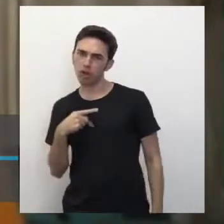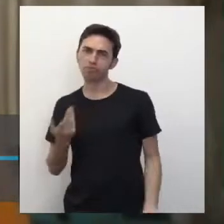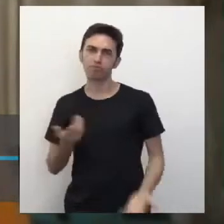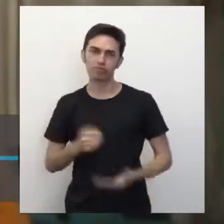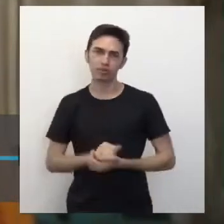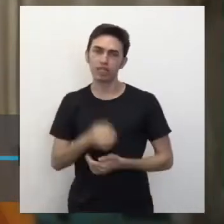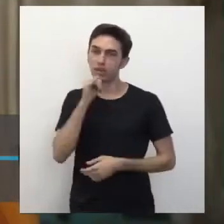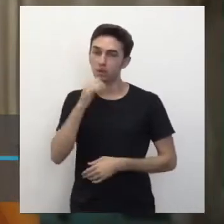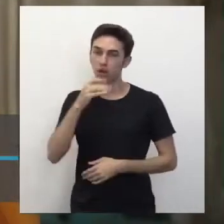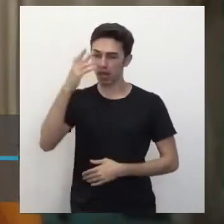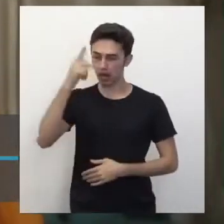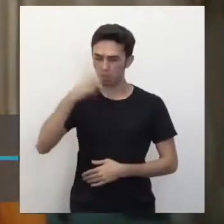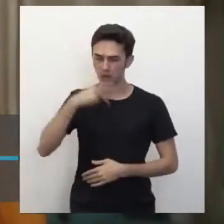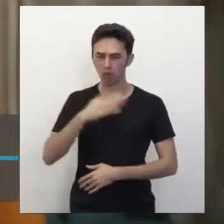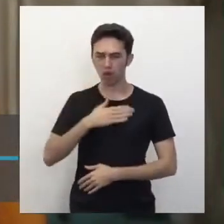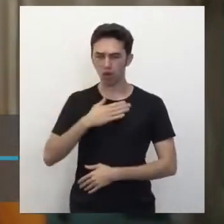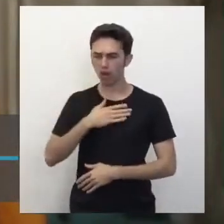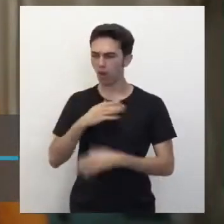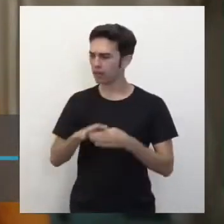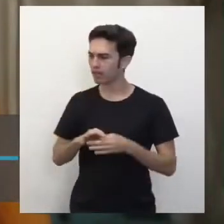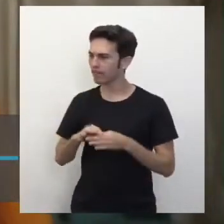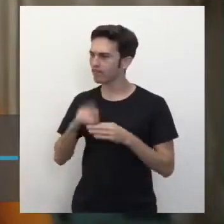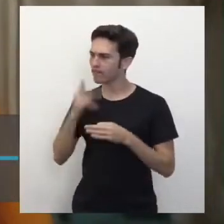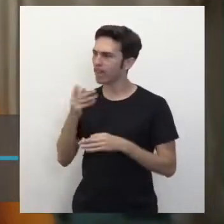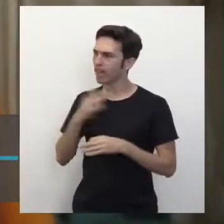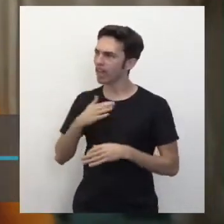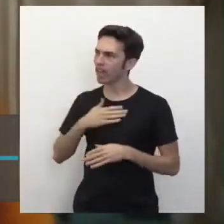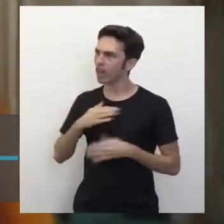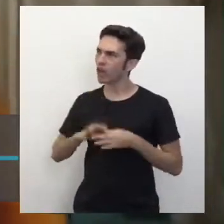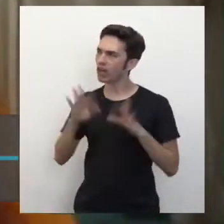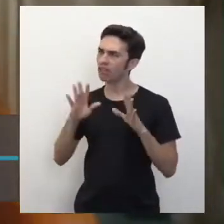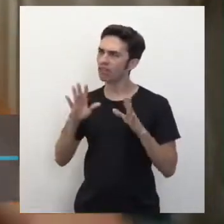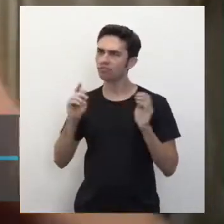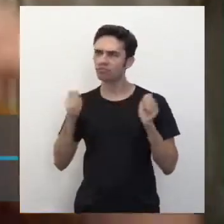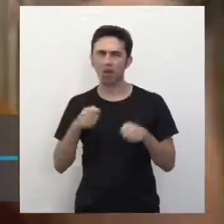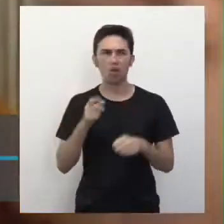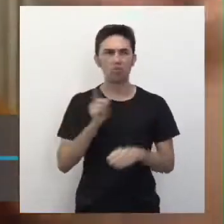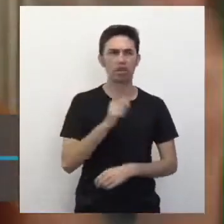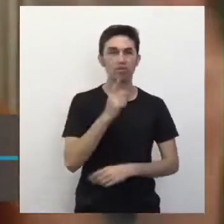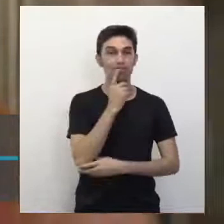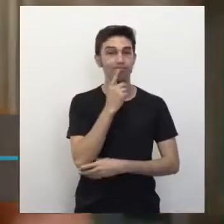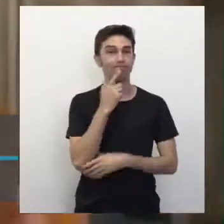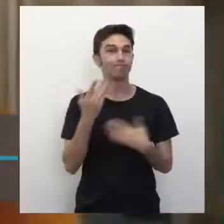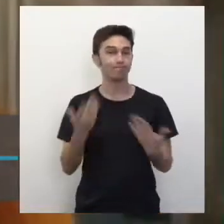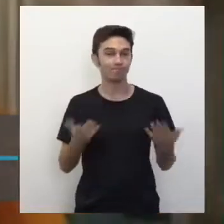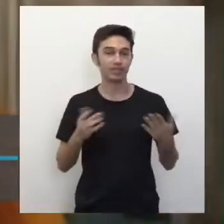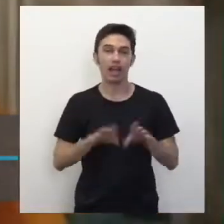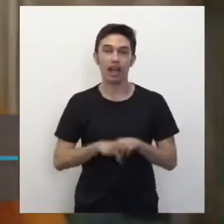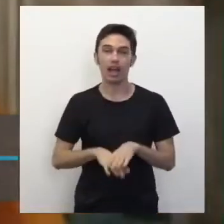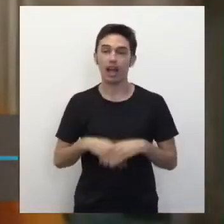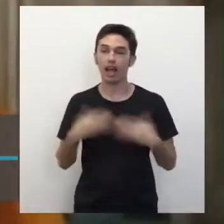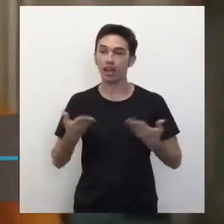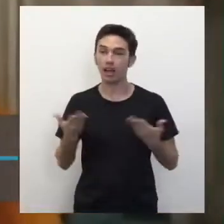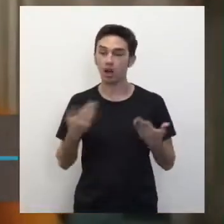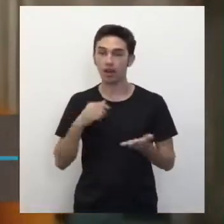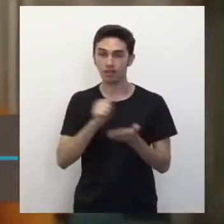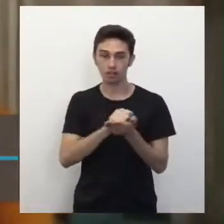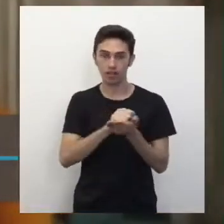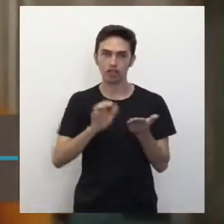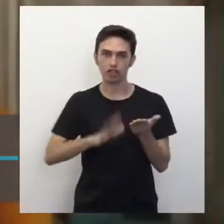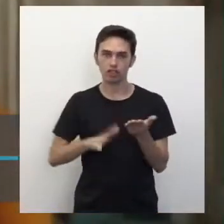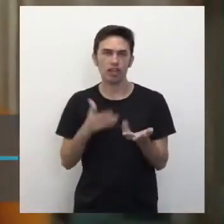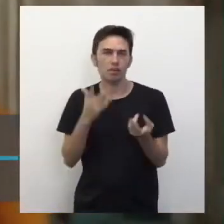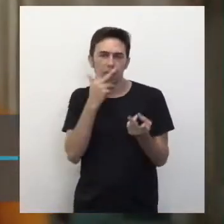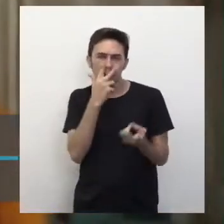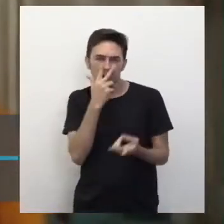posso dizer que sou livre? Agora eu gostaria de convidá-los a exacerbar, fazer um exercício bastante